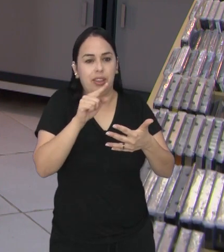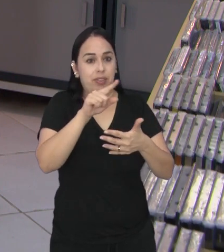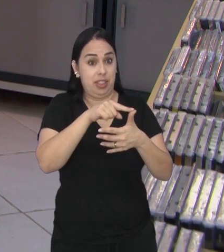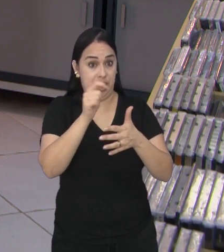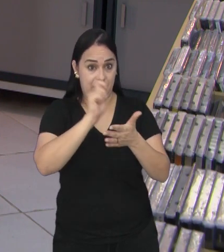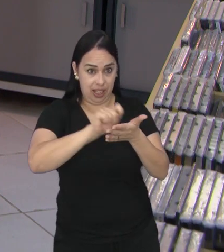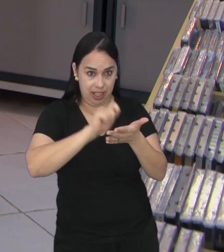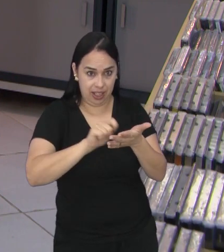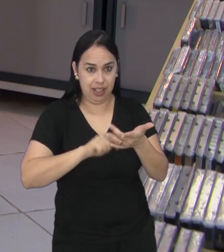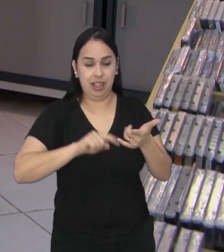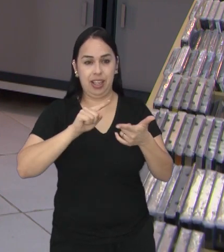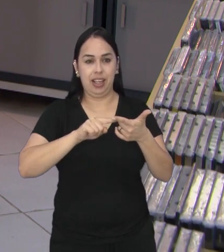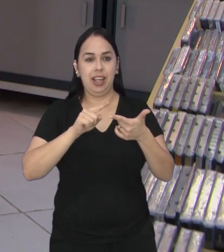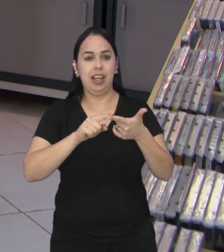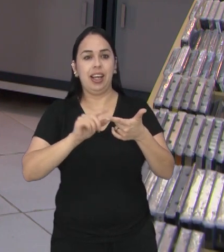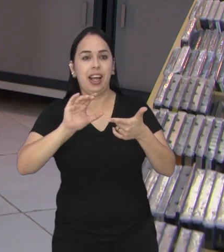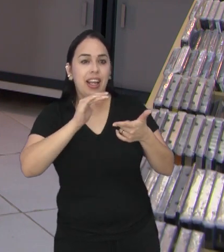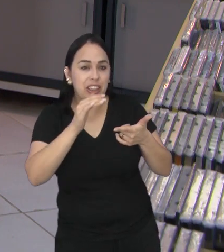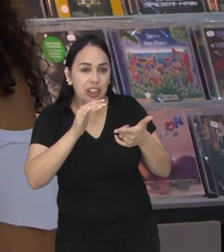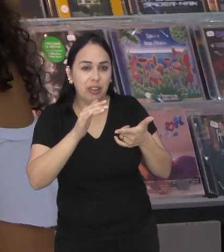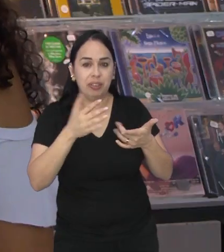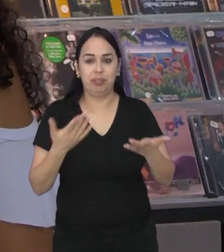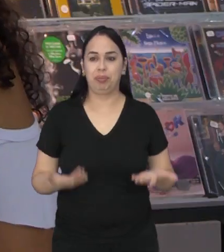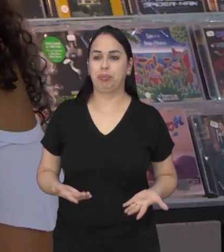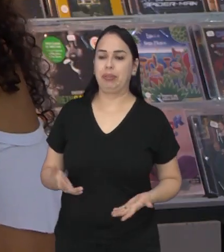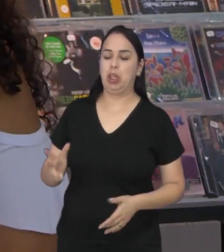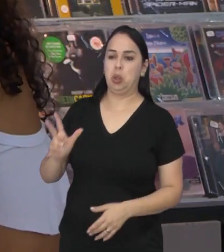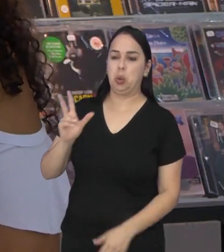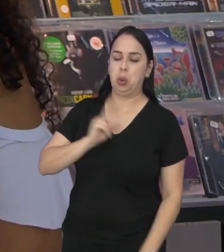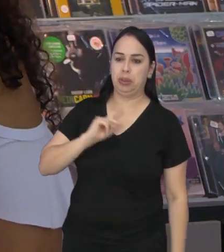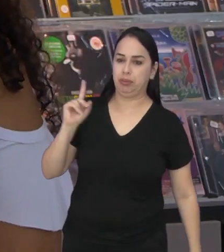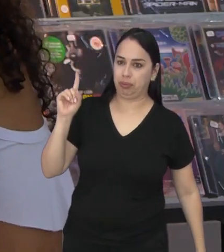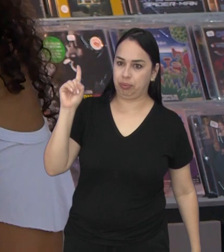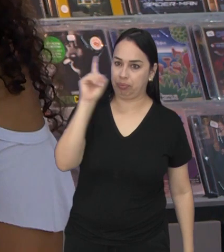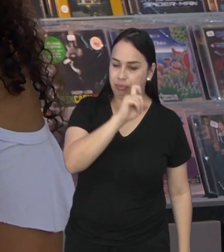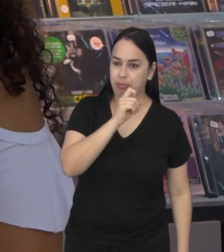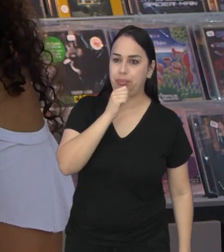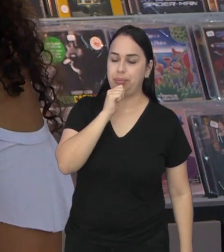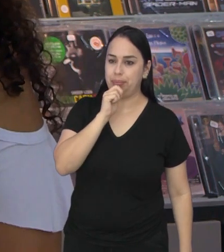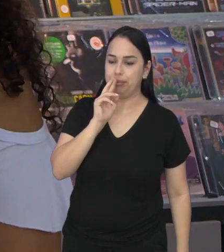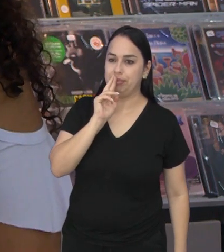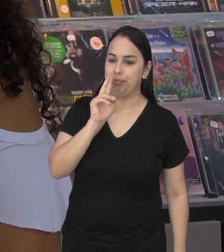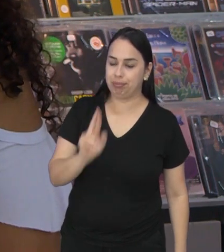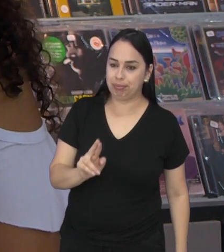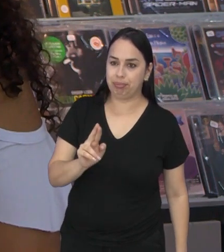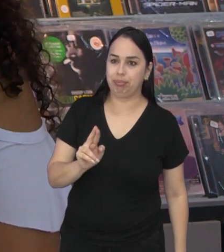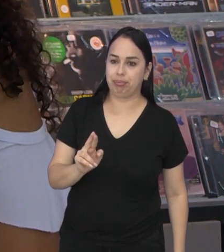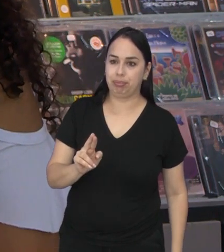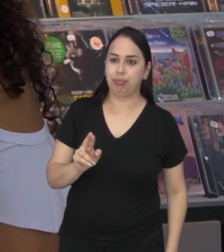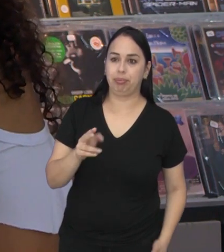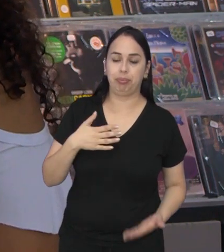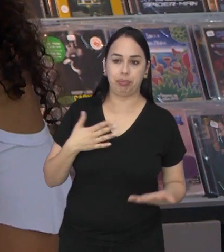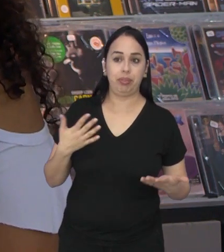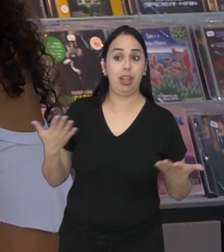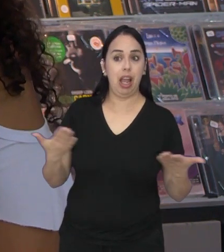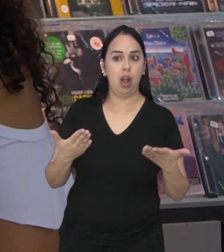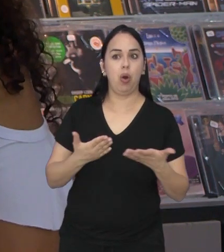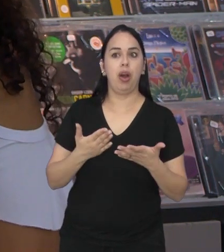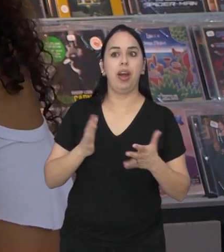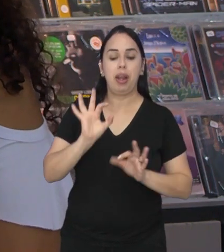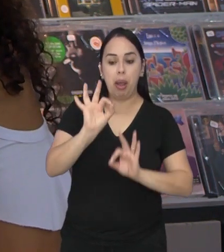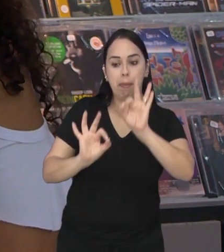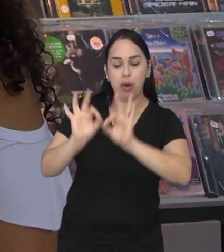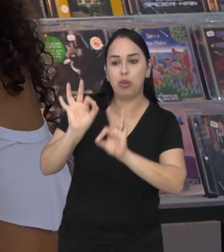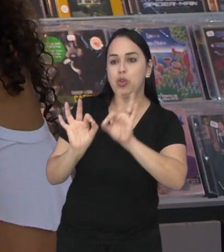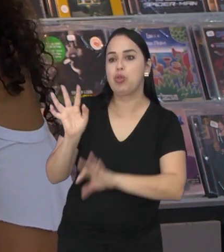Compositora, cantar, pergunta aí. Puxa vida, que difícil. Eu estou produtora cultural,